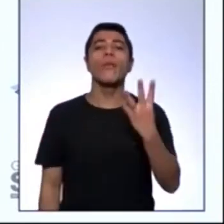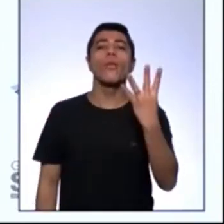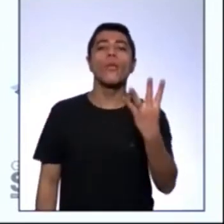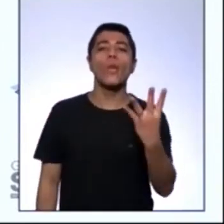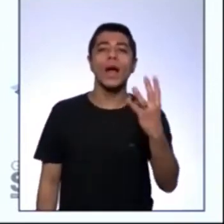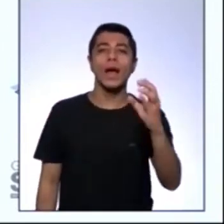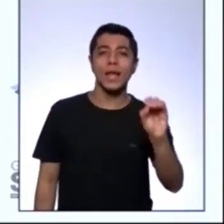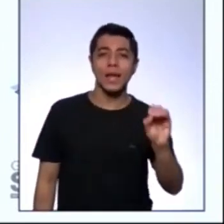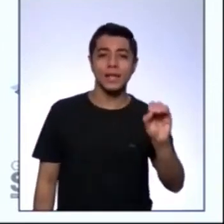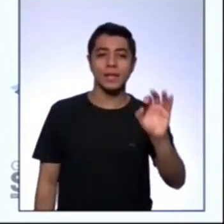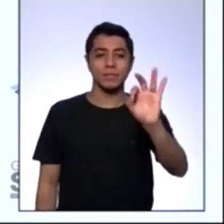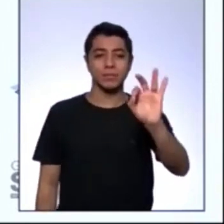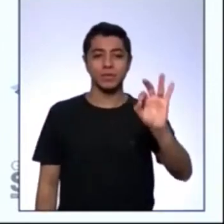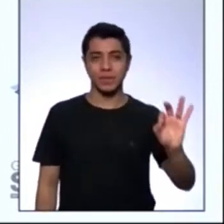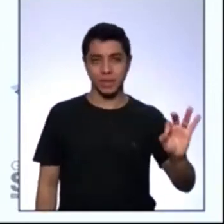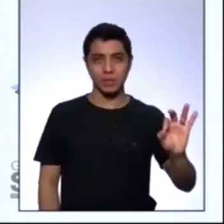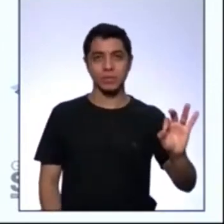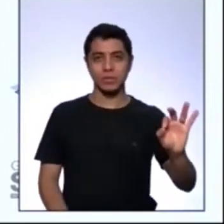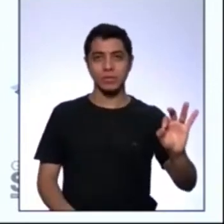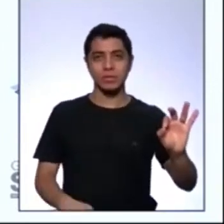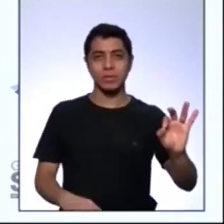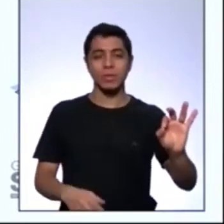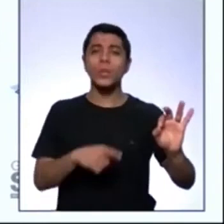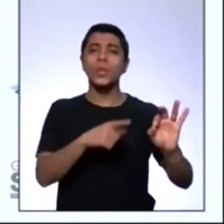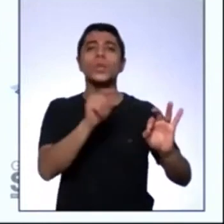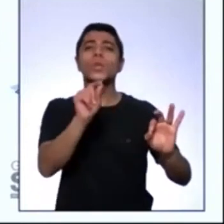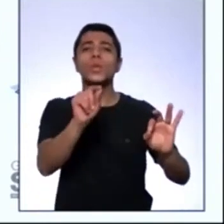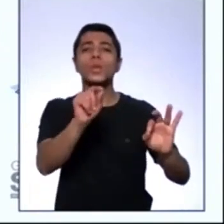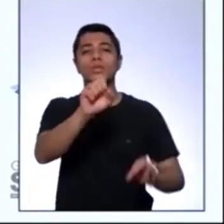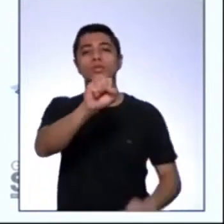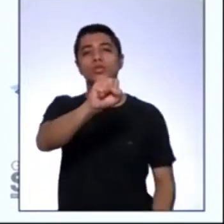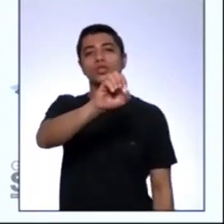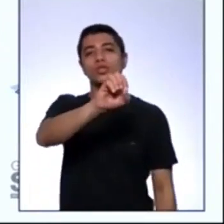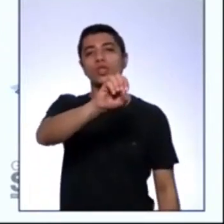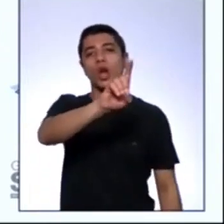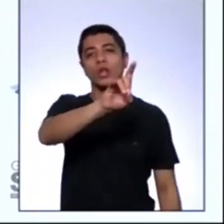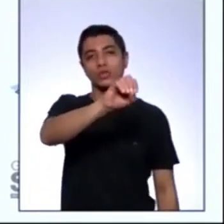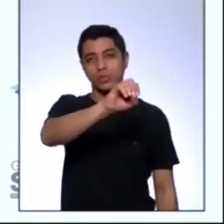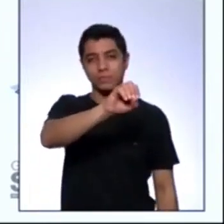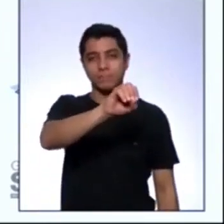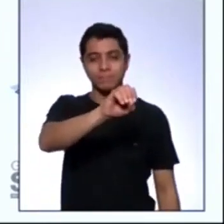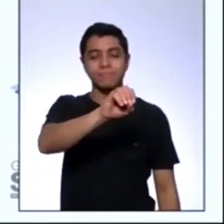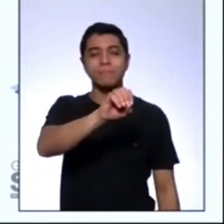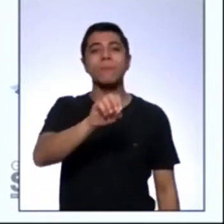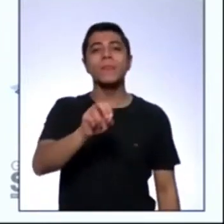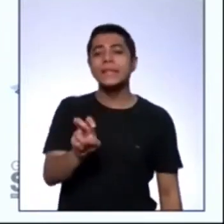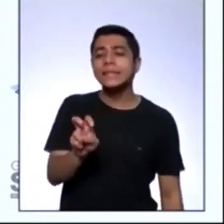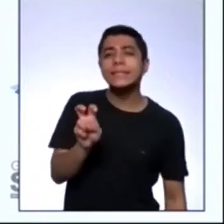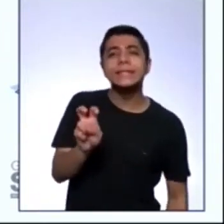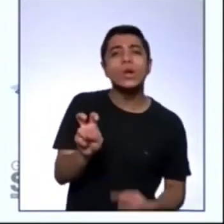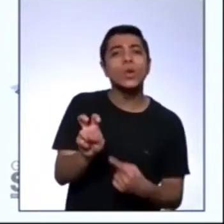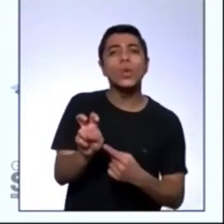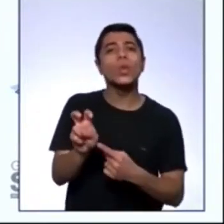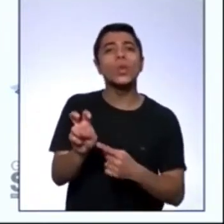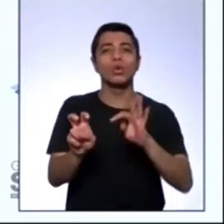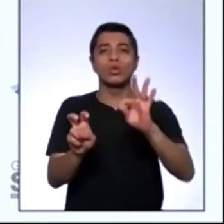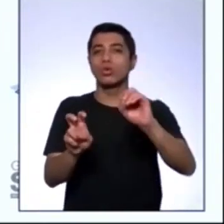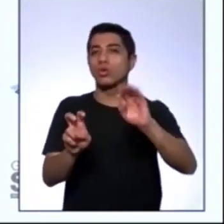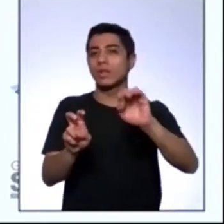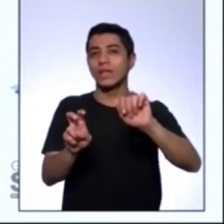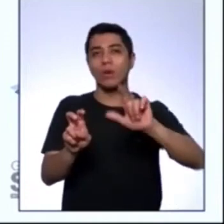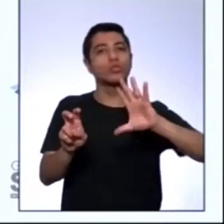cento a quantidade de sódio 15 é a quantidade tô tão